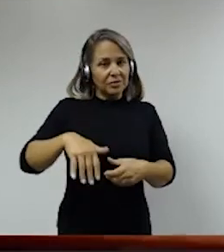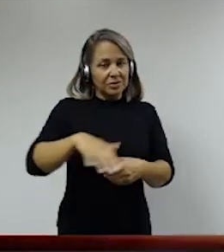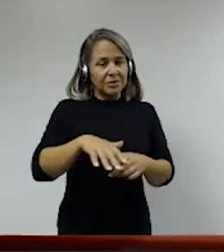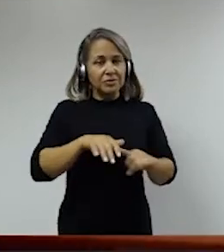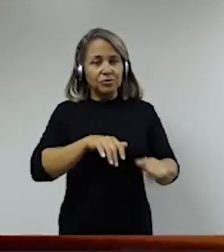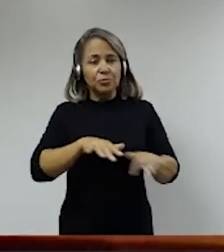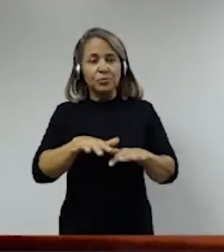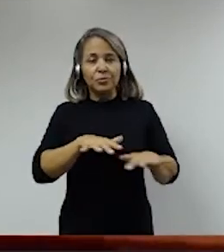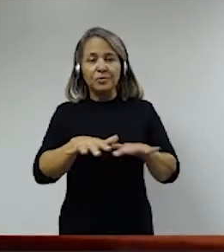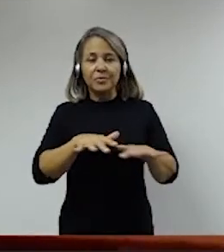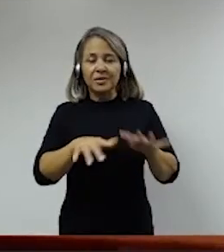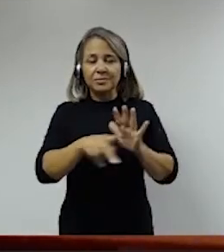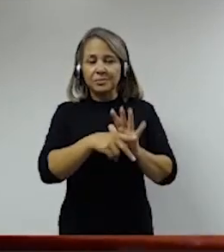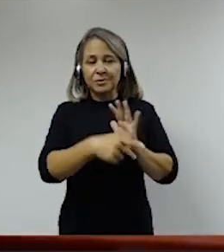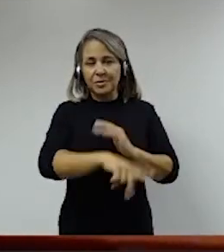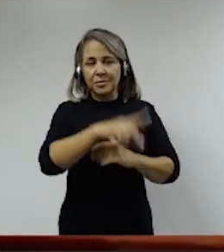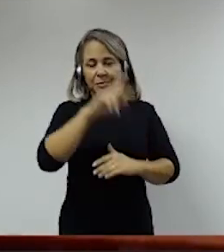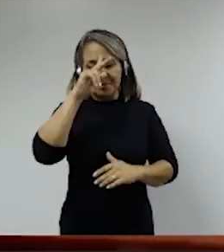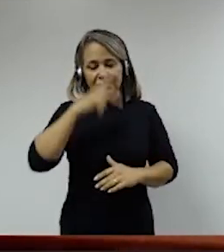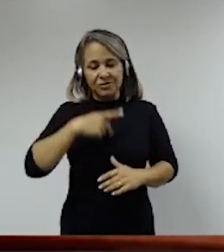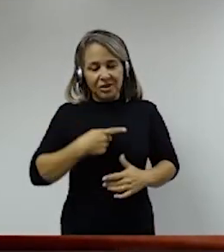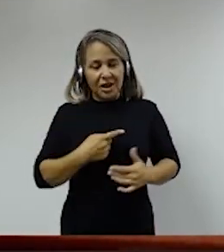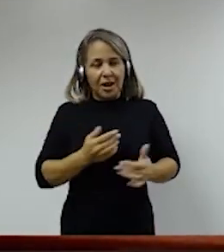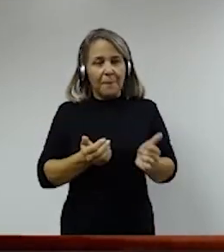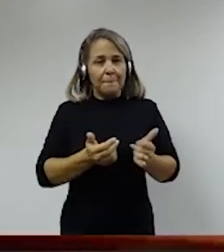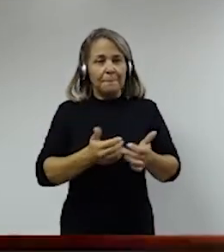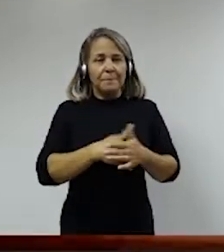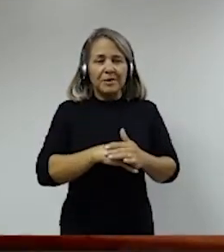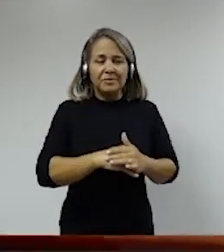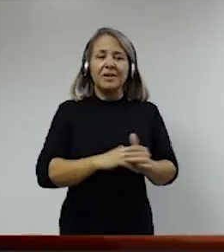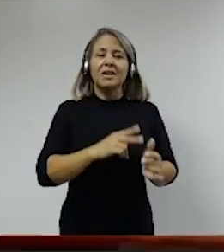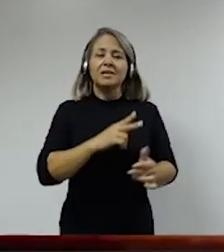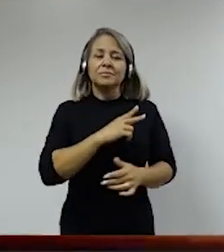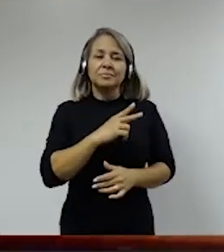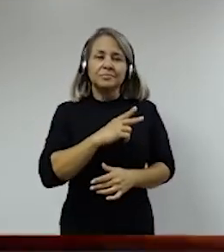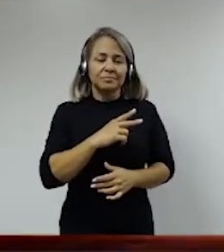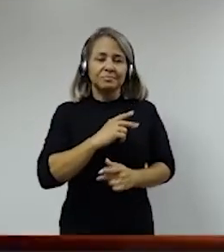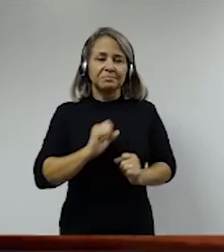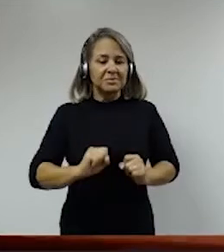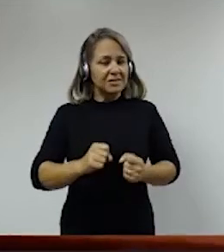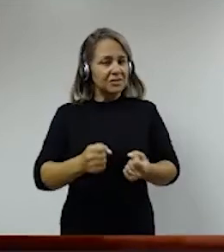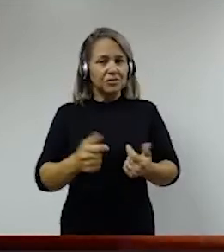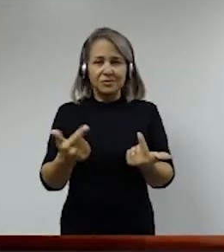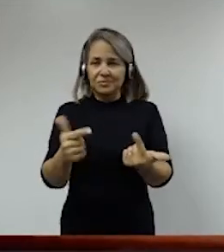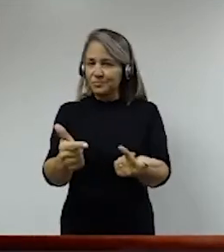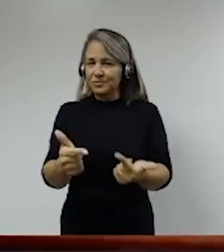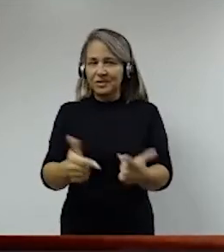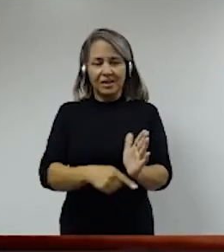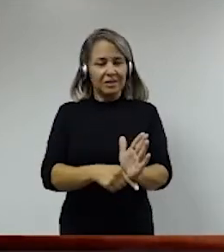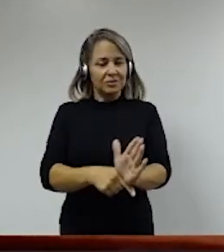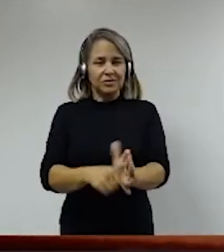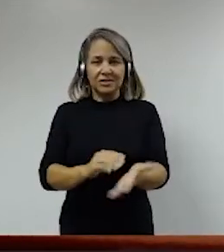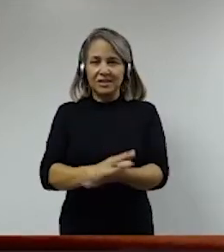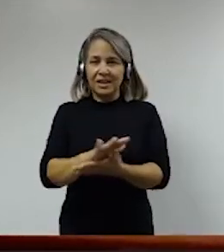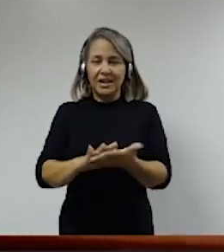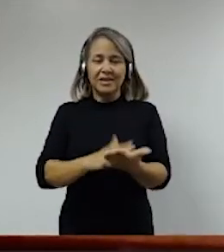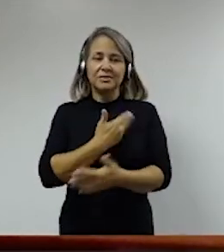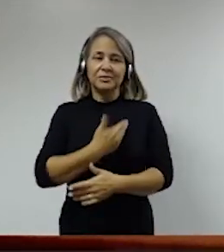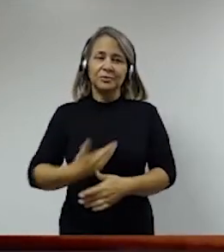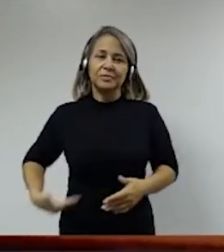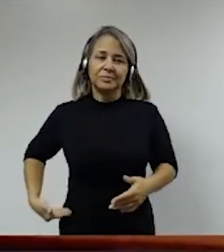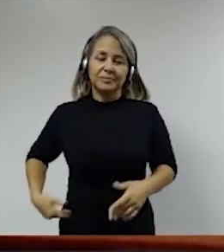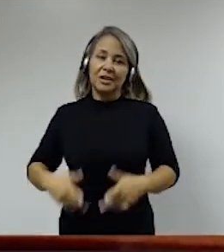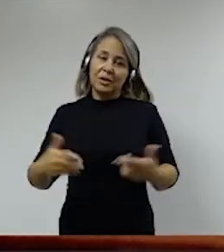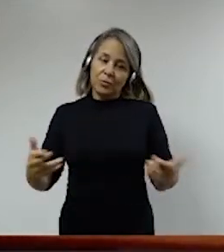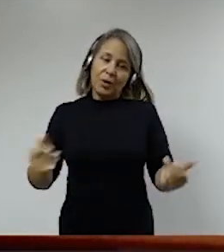movimento exclusivamente particular, privado, enfim, de iniciativa sem qualquer contribuição ou preocupação do poder público, e, no